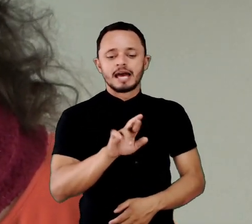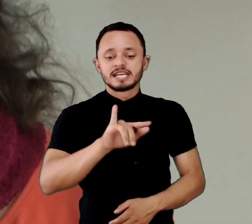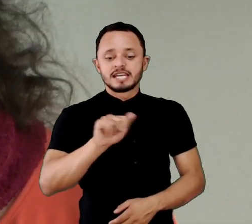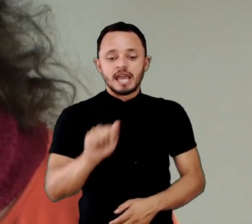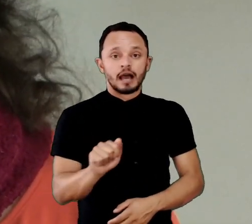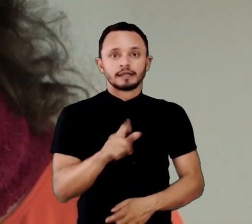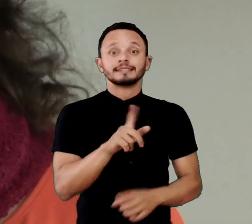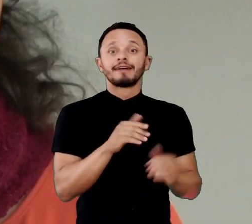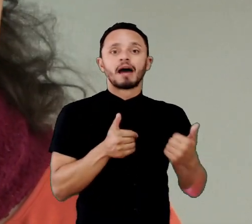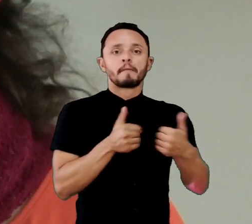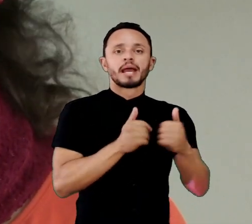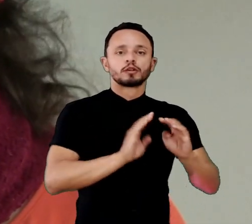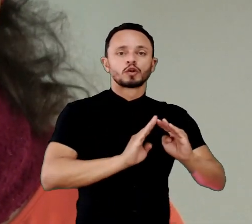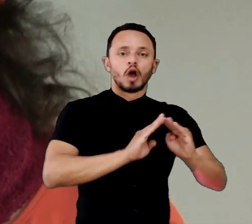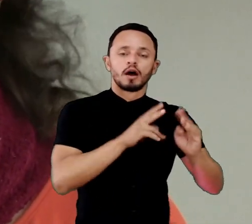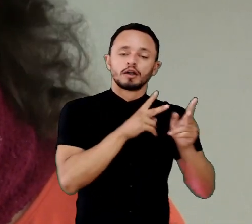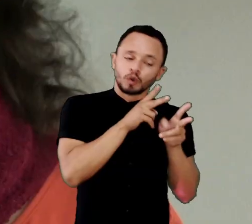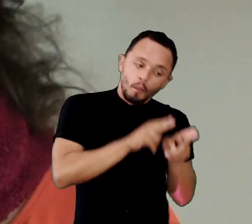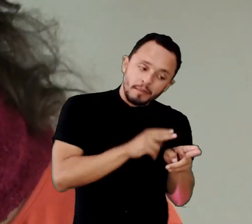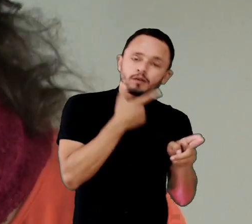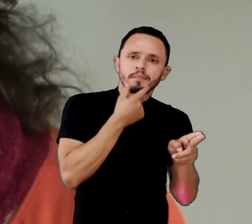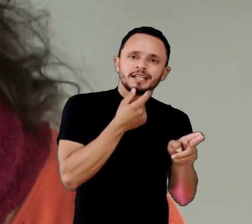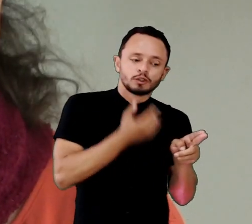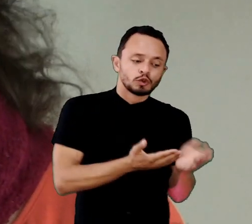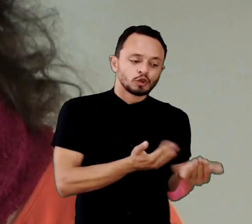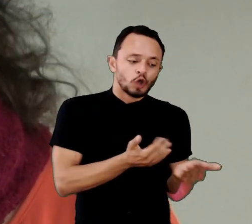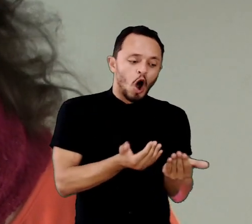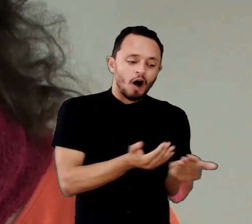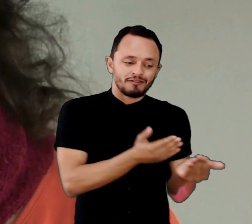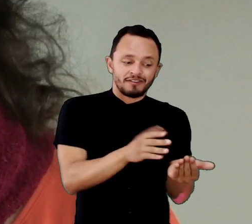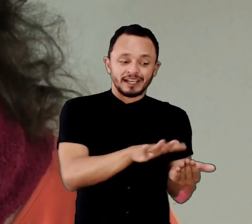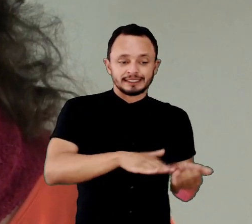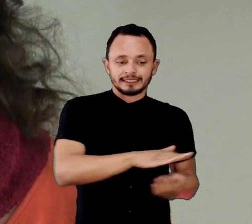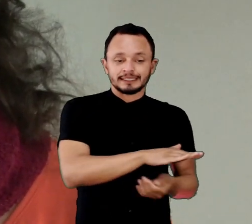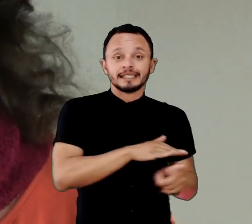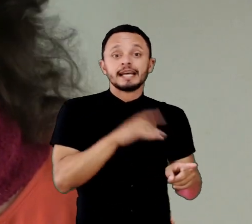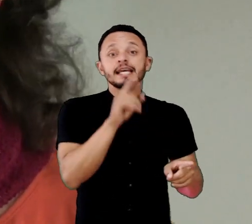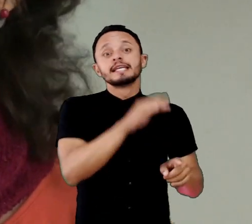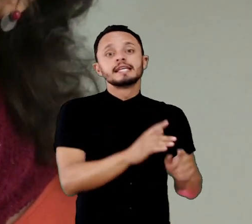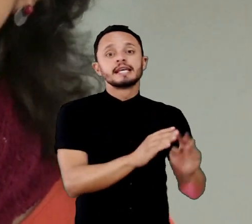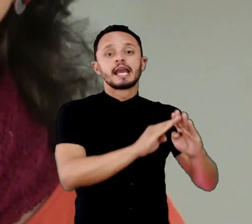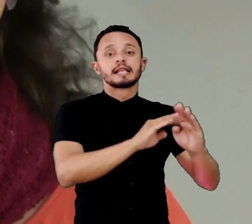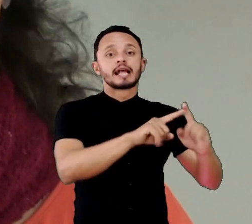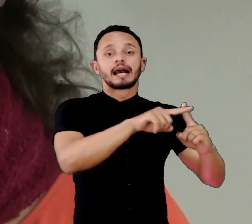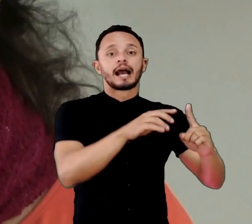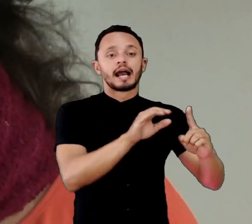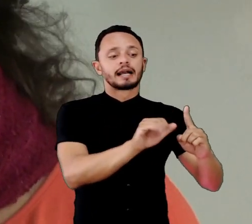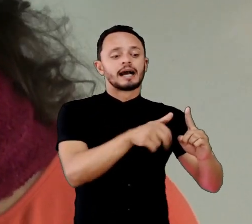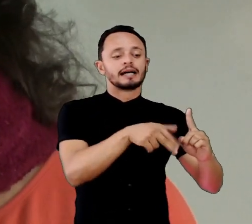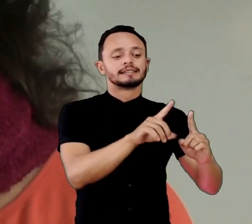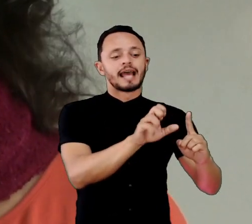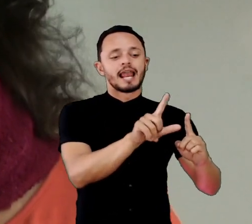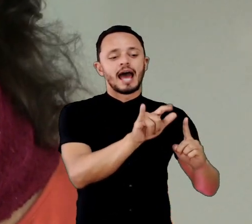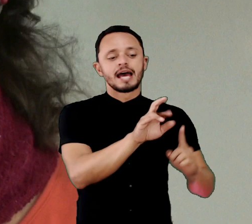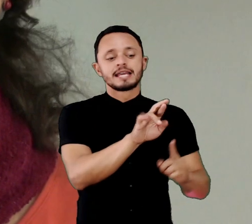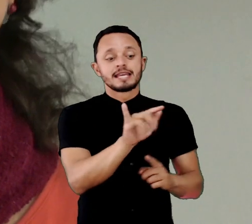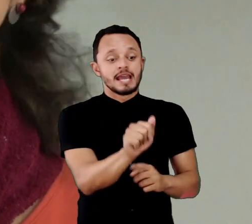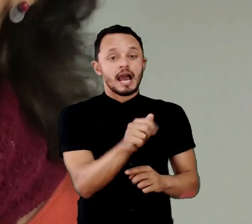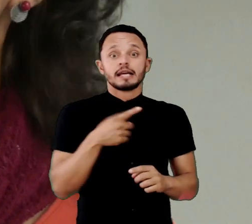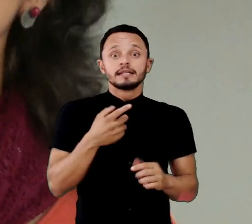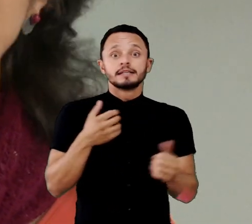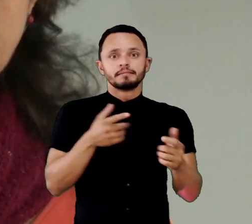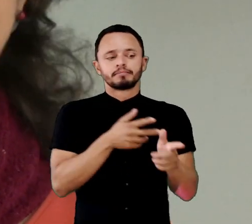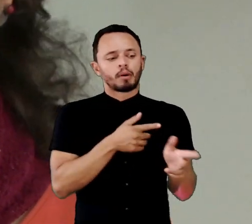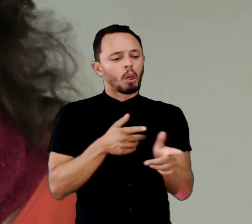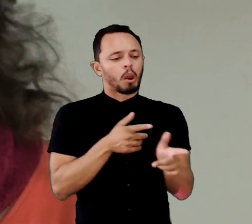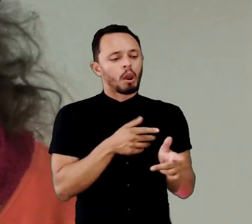dormindo na porta da Catedral do Rio de Janeiro foram assassinados a tiros ali. A gente fez um espetáculo sobre isso e já envolvendo a